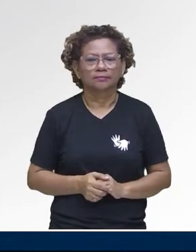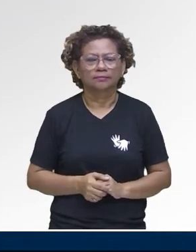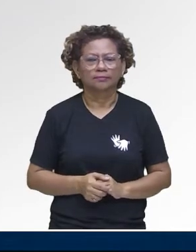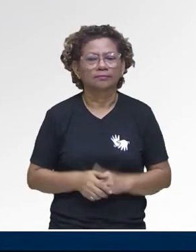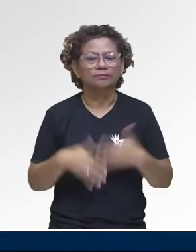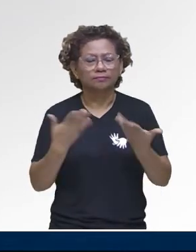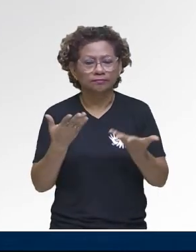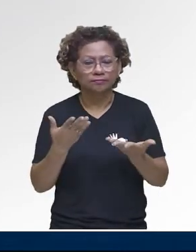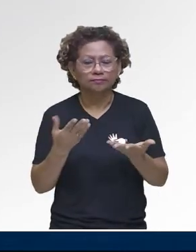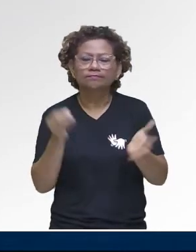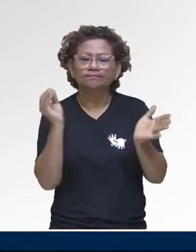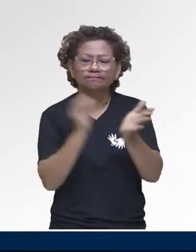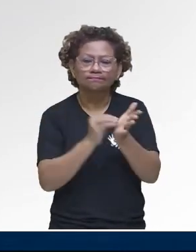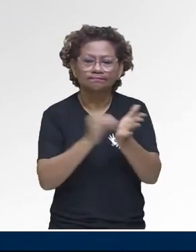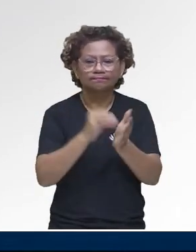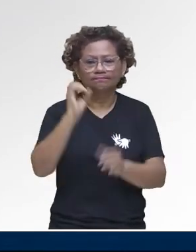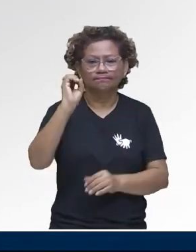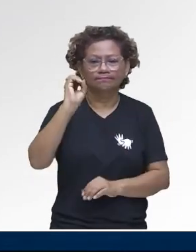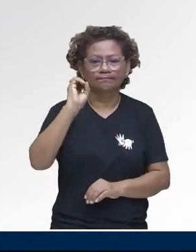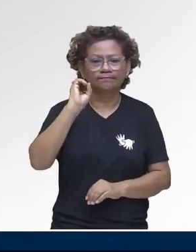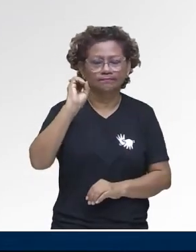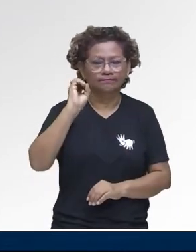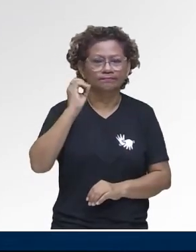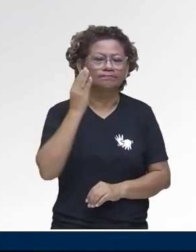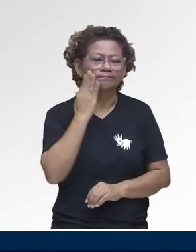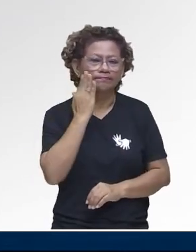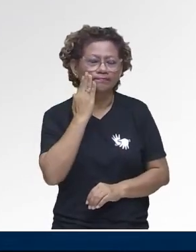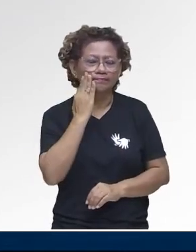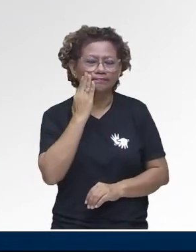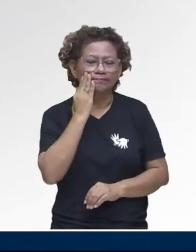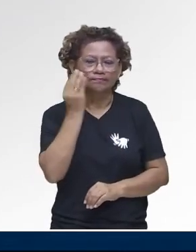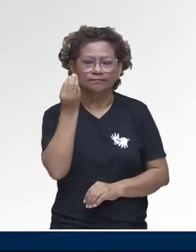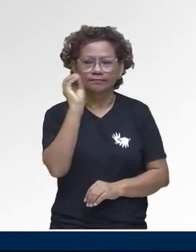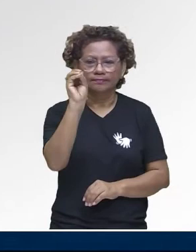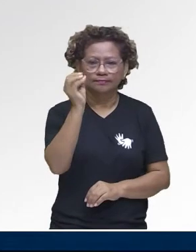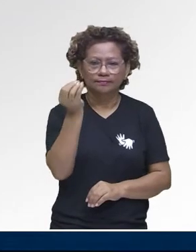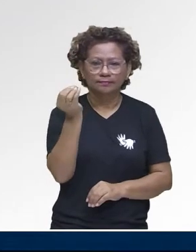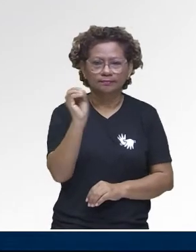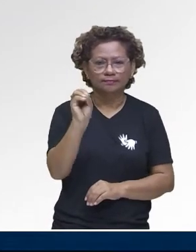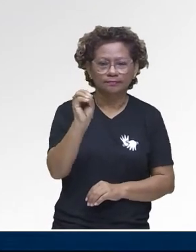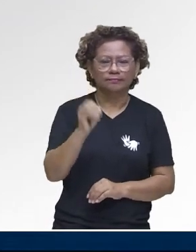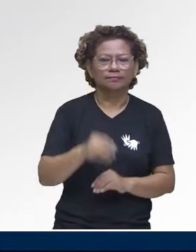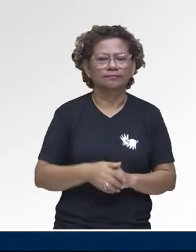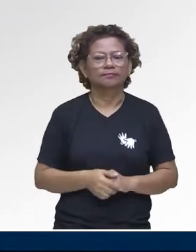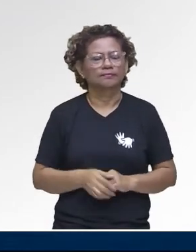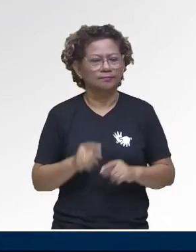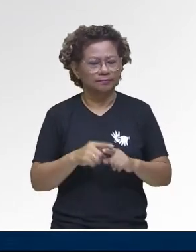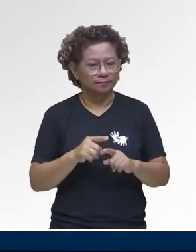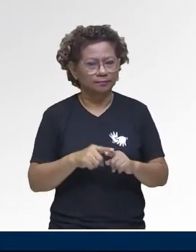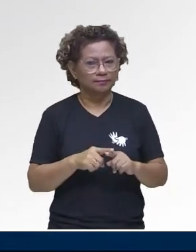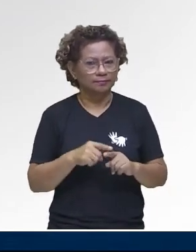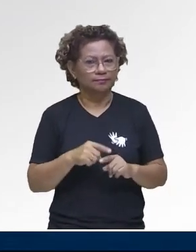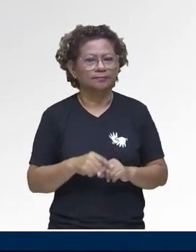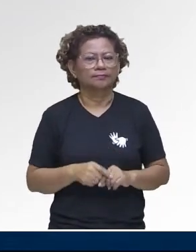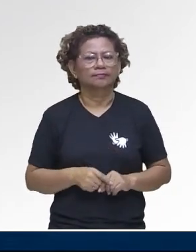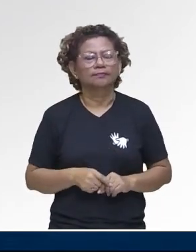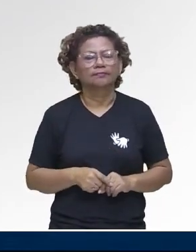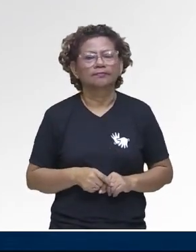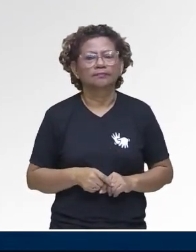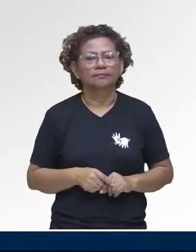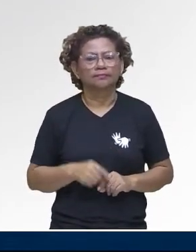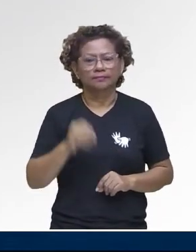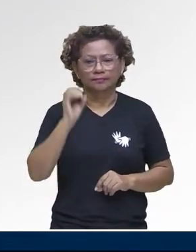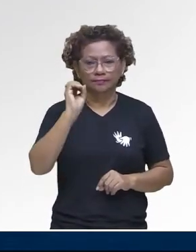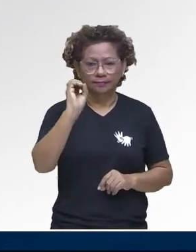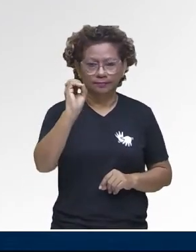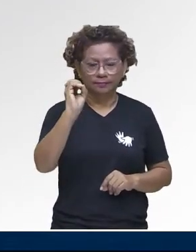então, completar aqui os zeros, porque a gente vai fazer uma operação de soma. Olha só, então, vamos colocar